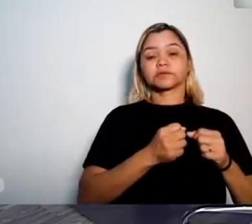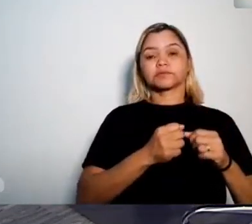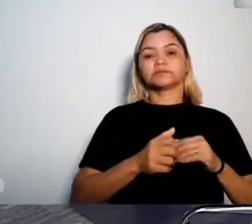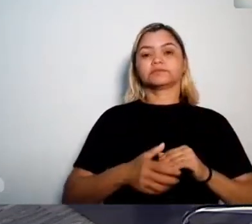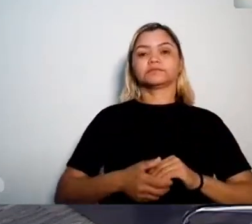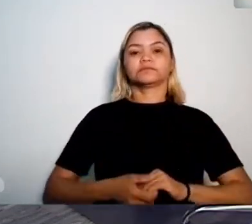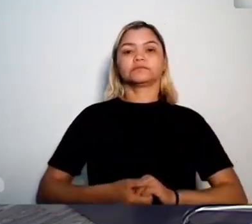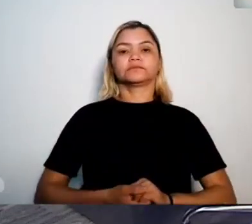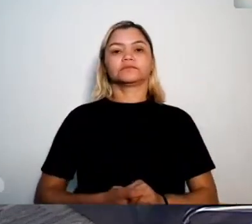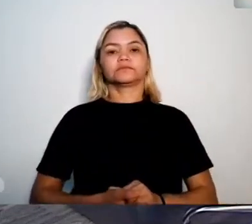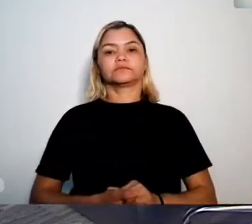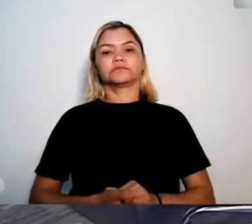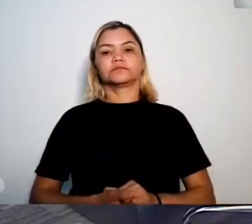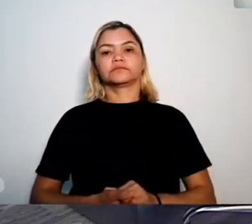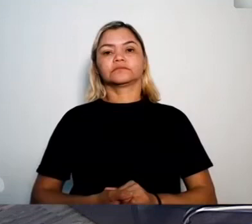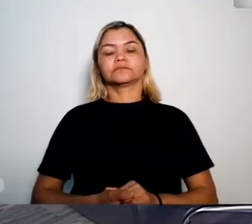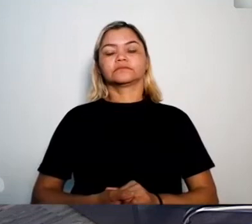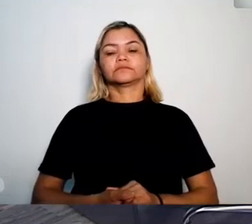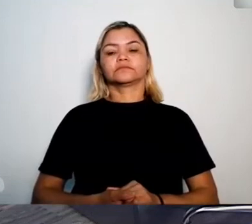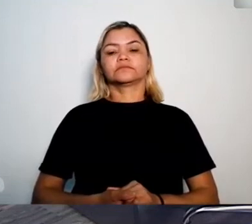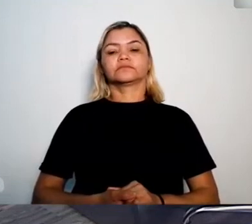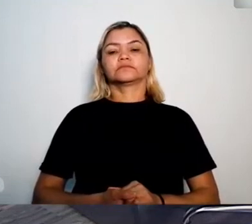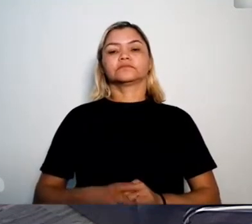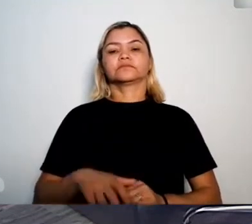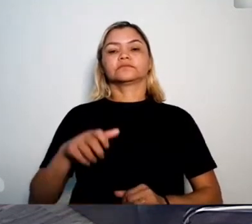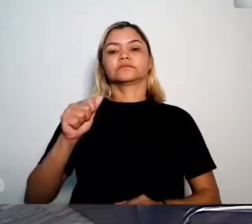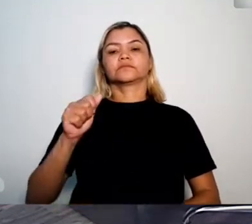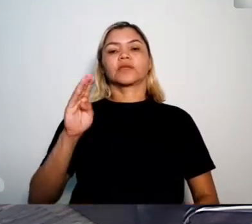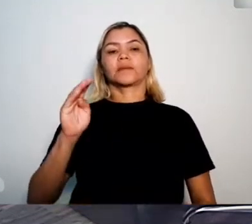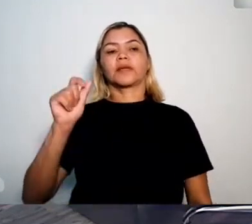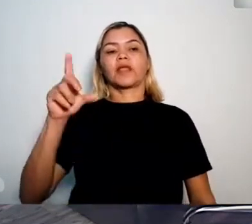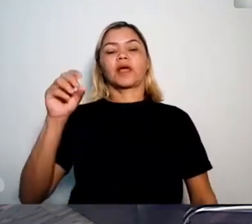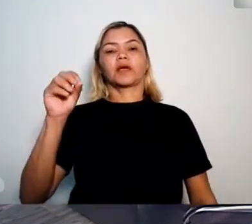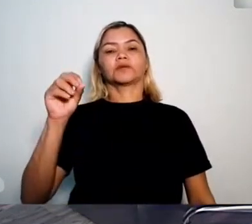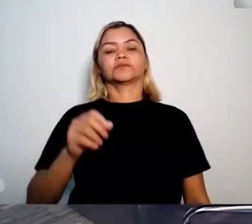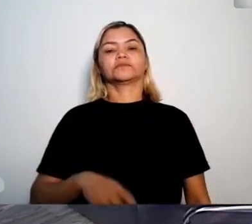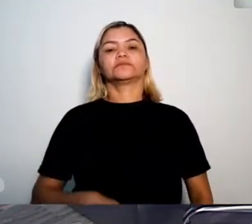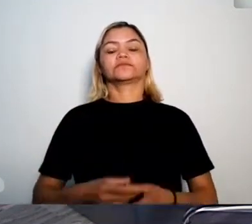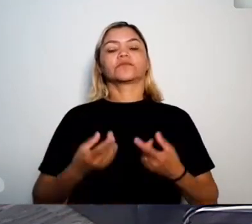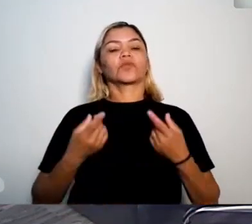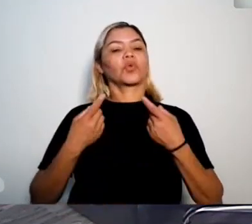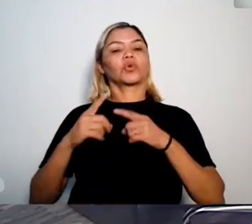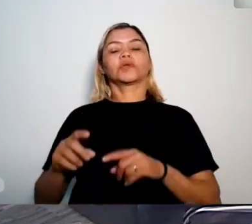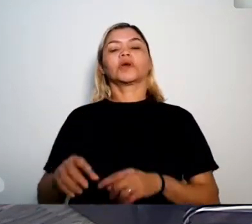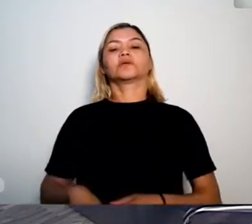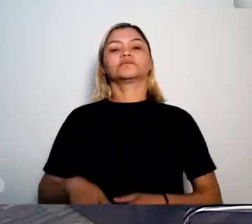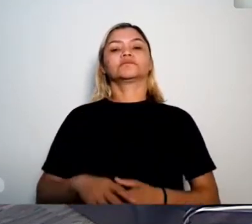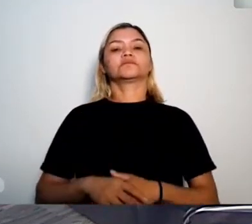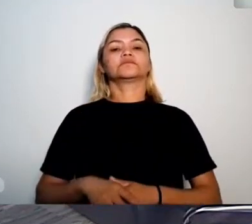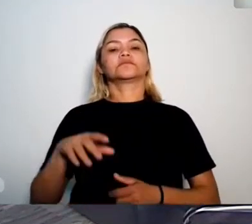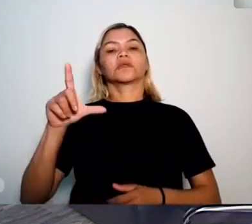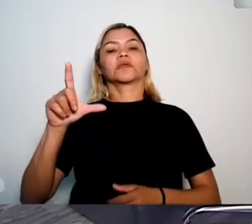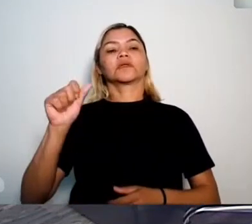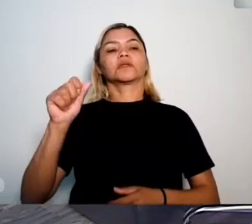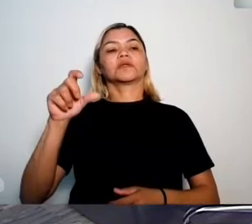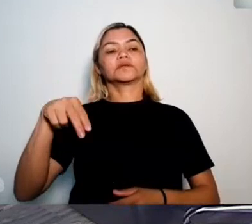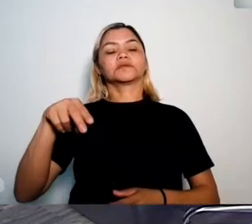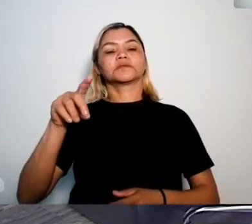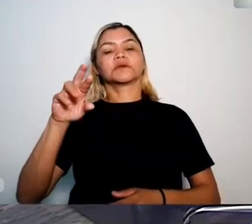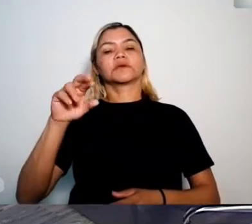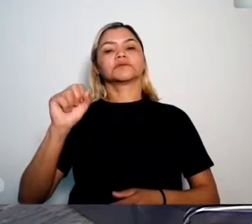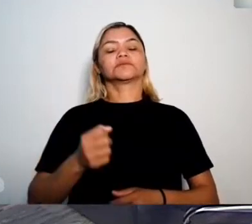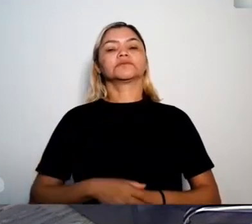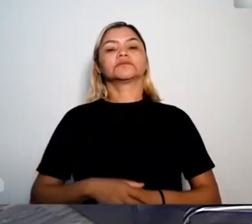Abelardo. Vereador Abelardo. Contrário. Vereador Alessandra Luquezzi. Contrário ao destaque.